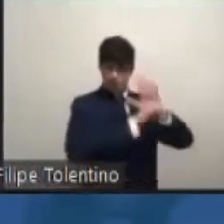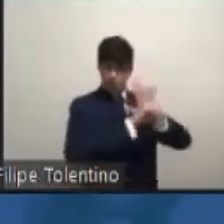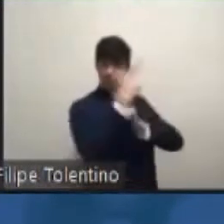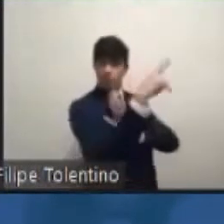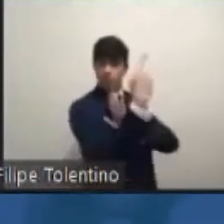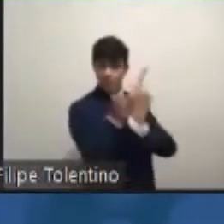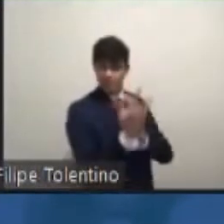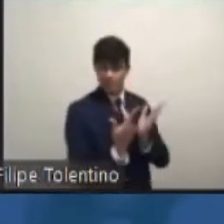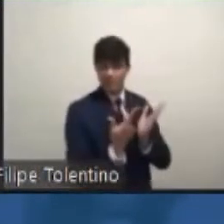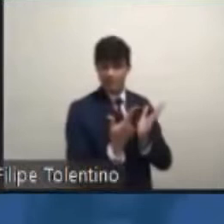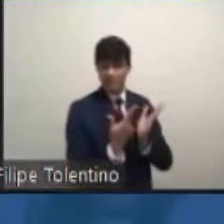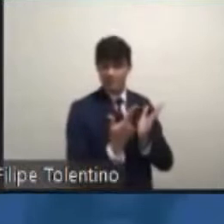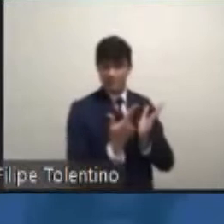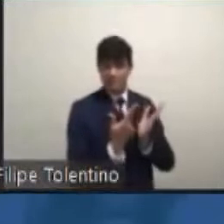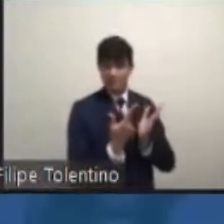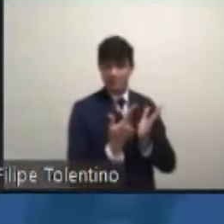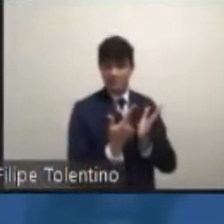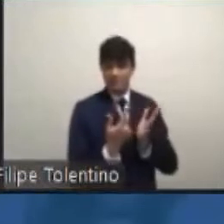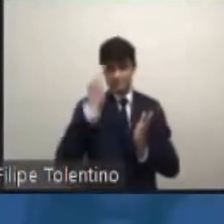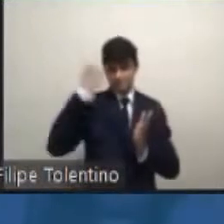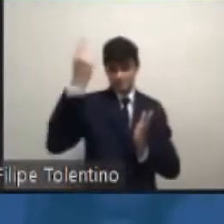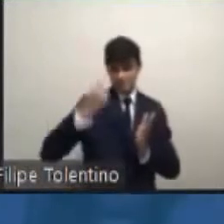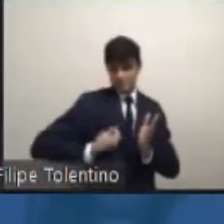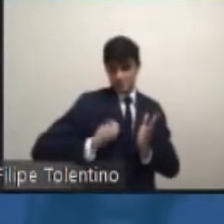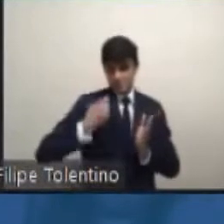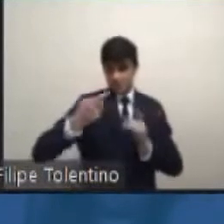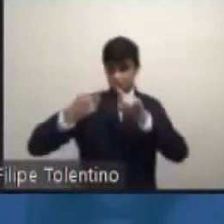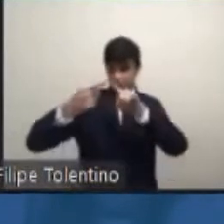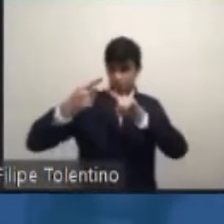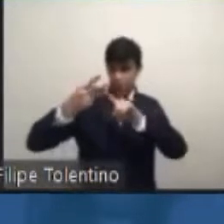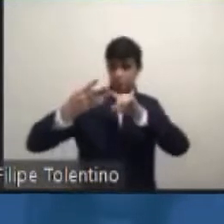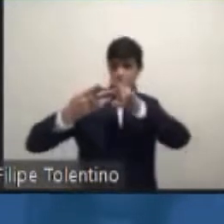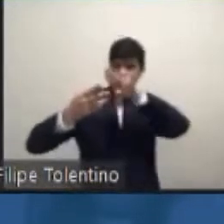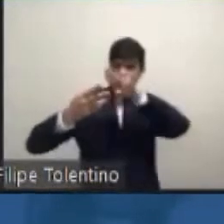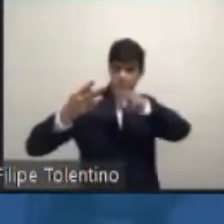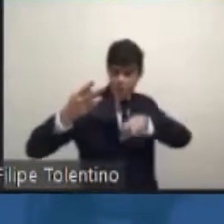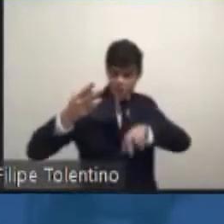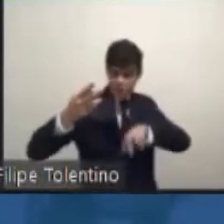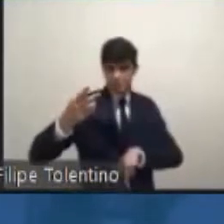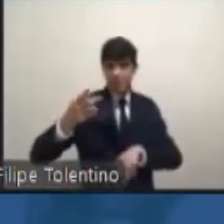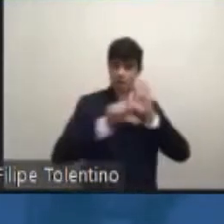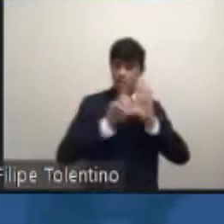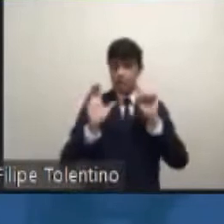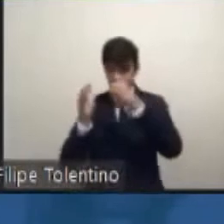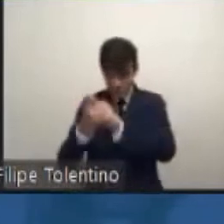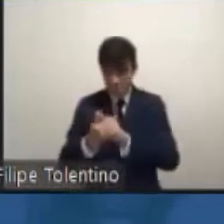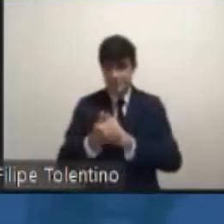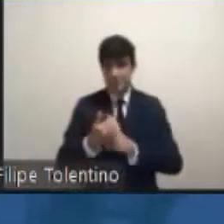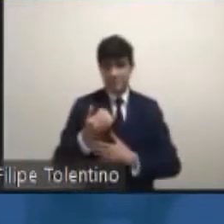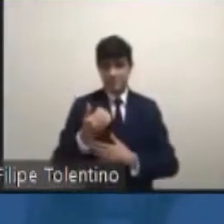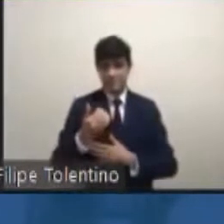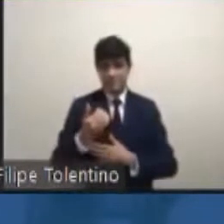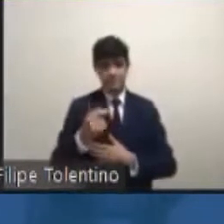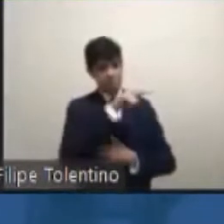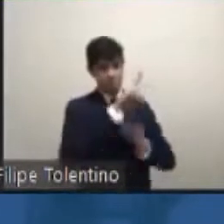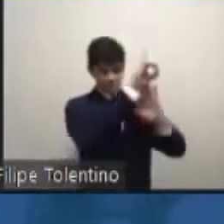em respeito ao princípio da dignidade da pessoa humana, que tem uma expressão na interpretação do direito constitucional da liberdade pessoal, que